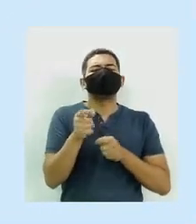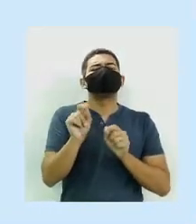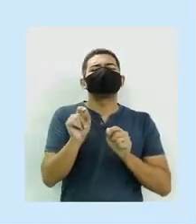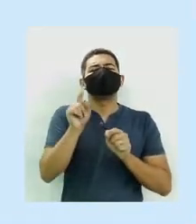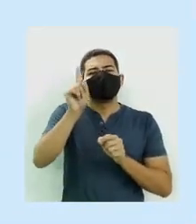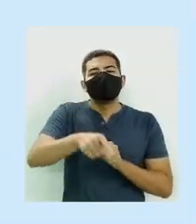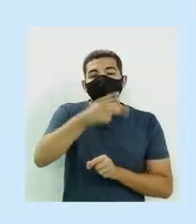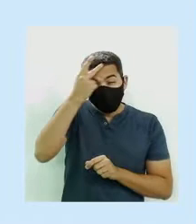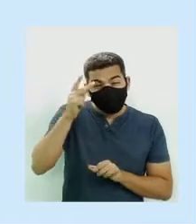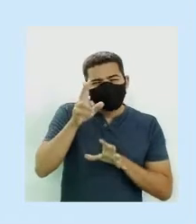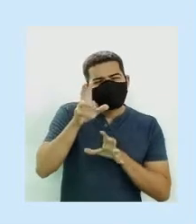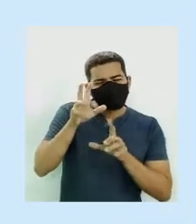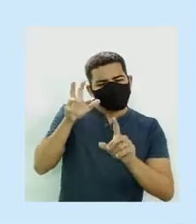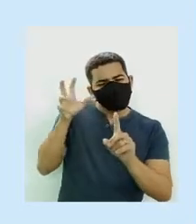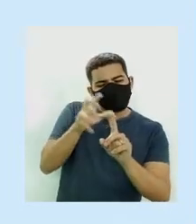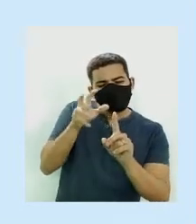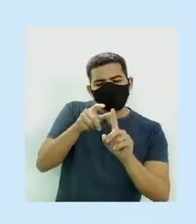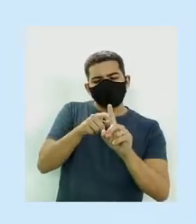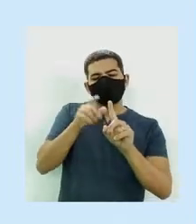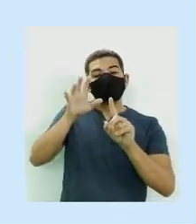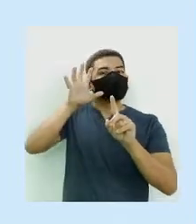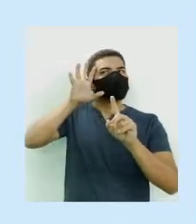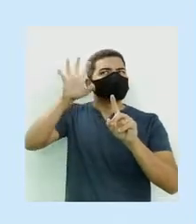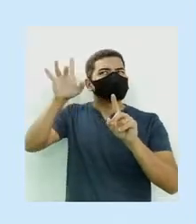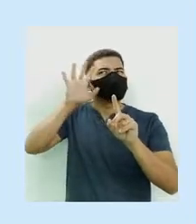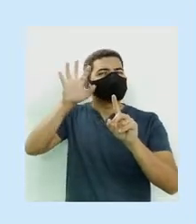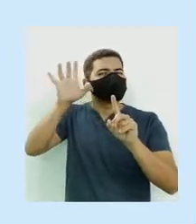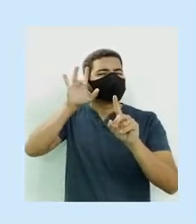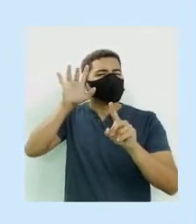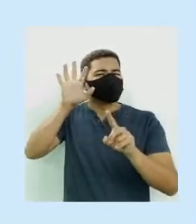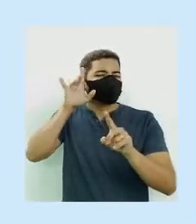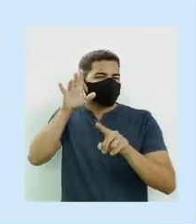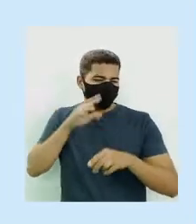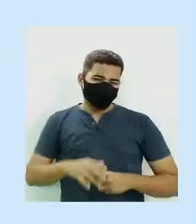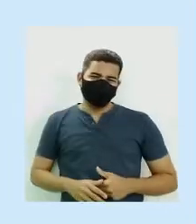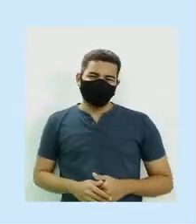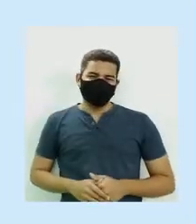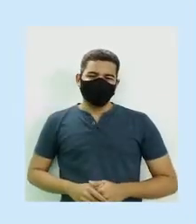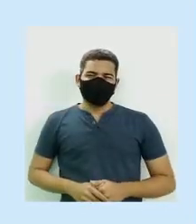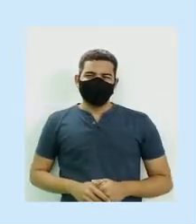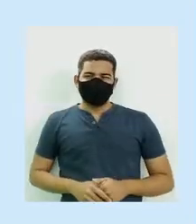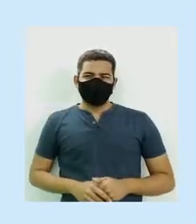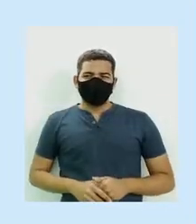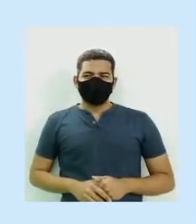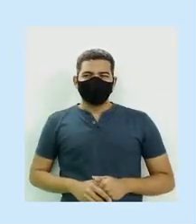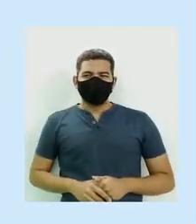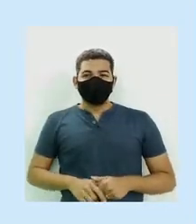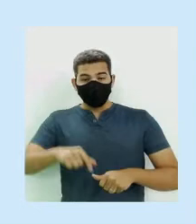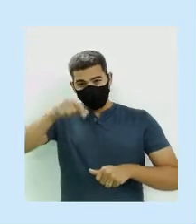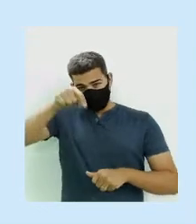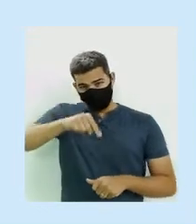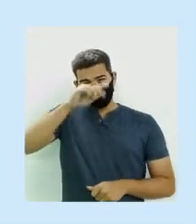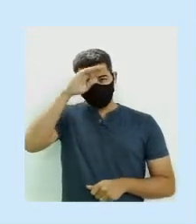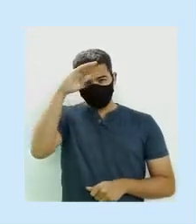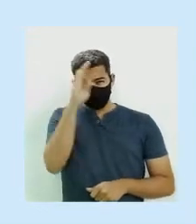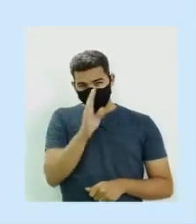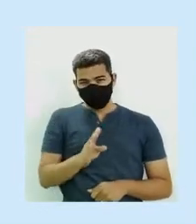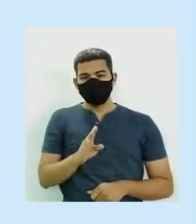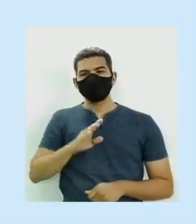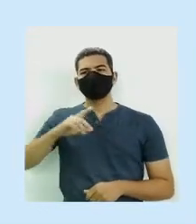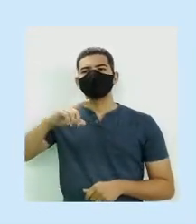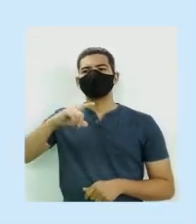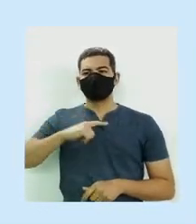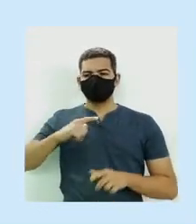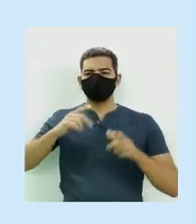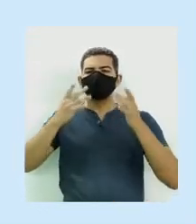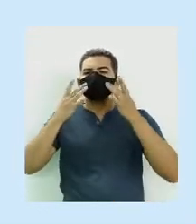o público a uma reflexão crítica sobre a realidade. Aqui no Brasil, os slams são